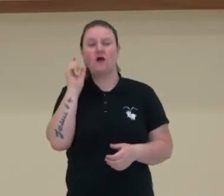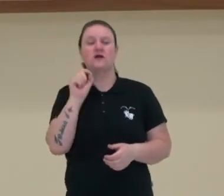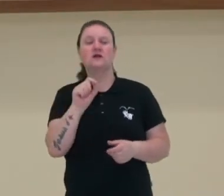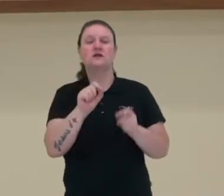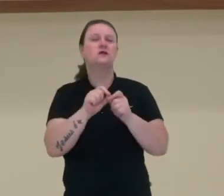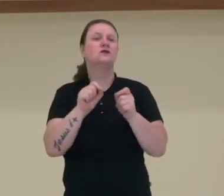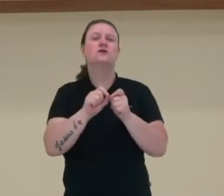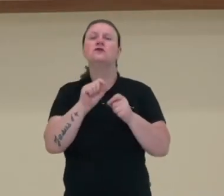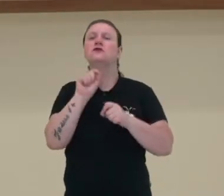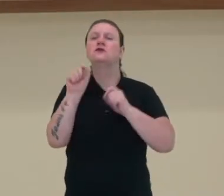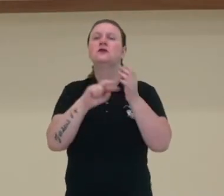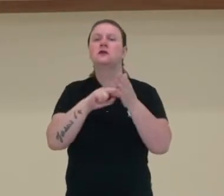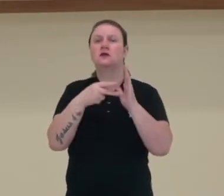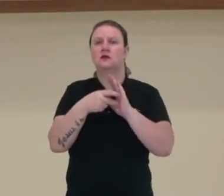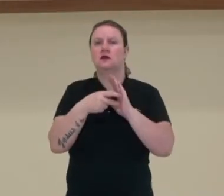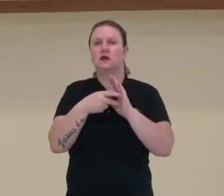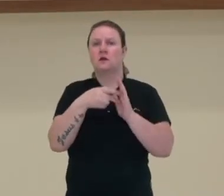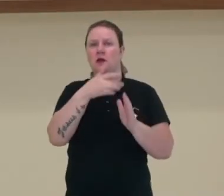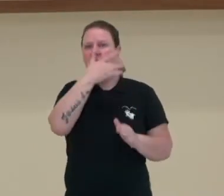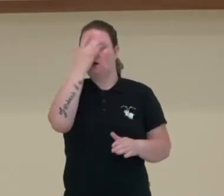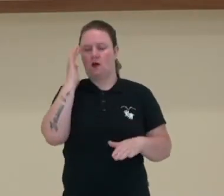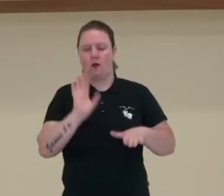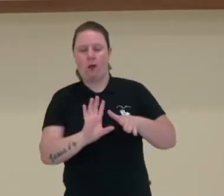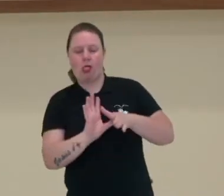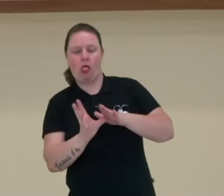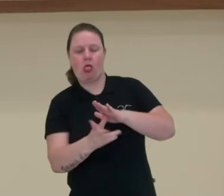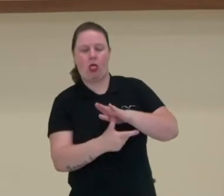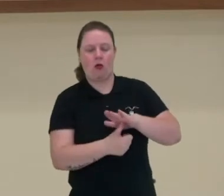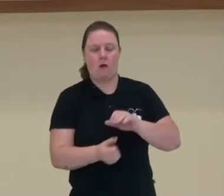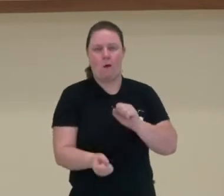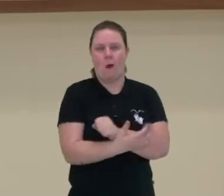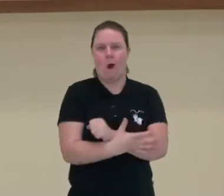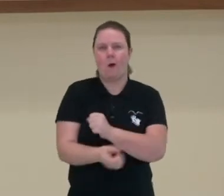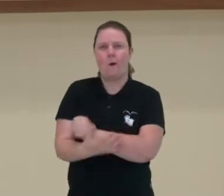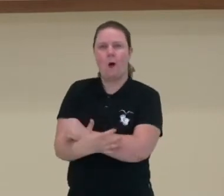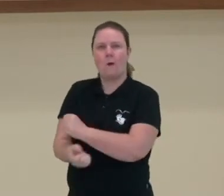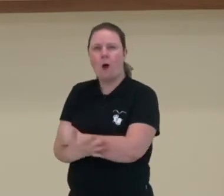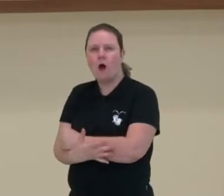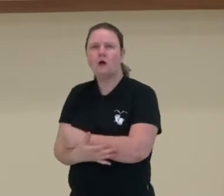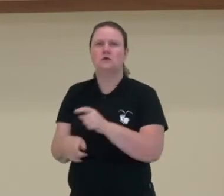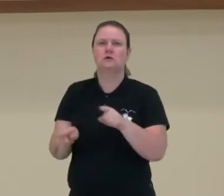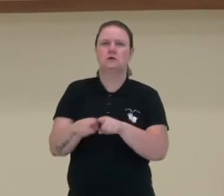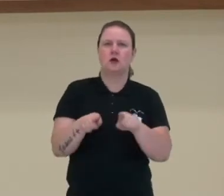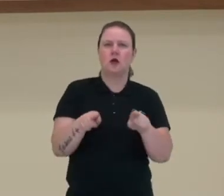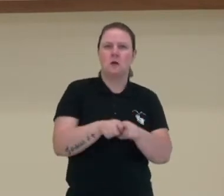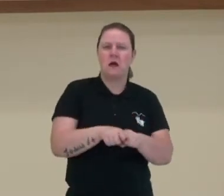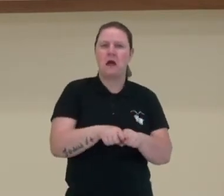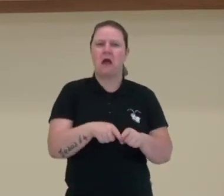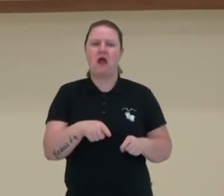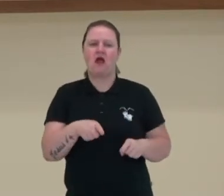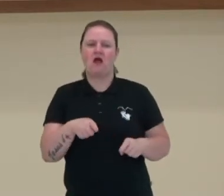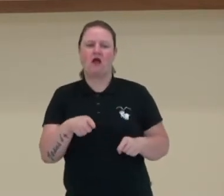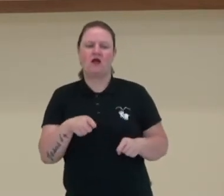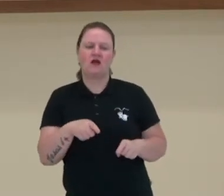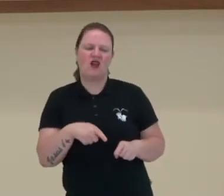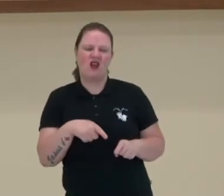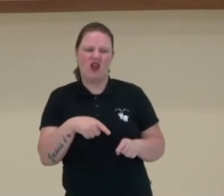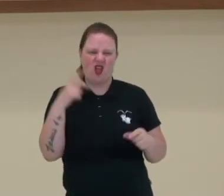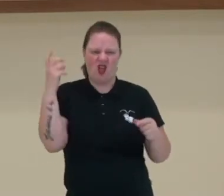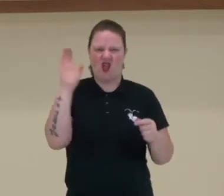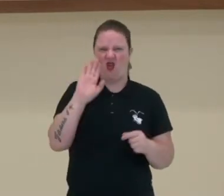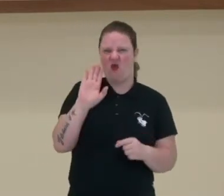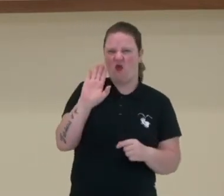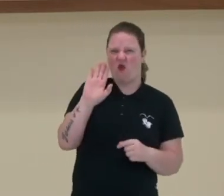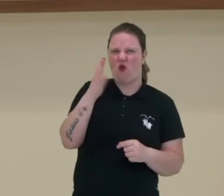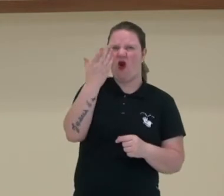ele está falando das pessoas que são desonestas, principalmente aquelas que vivem às custas dos outros, aquelas pessoas que exploram os